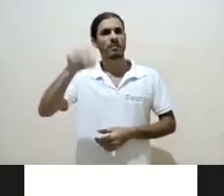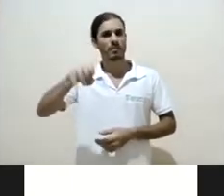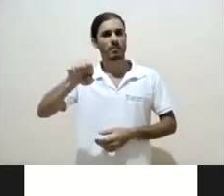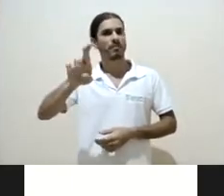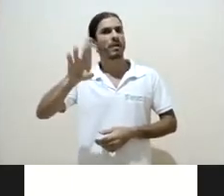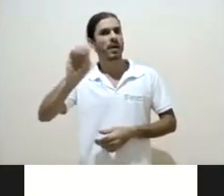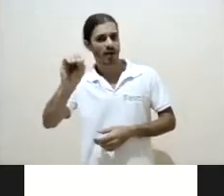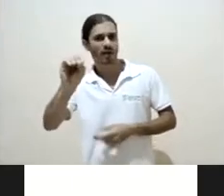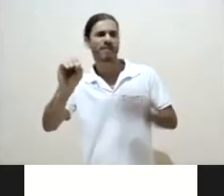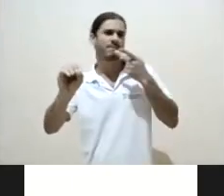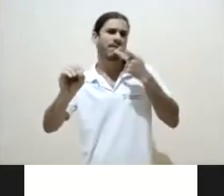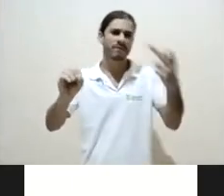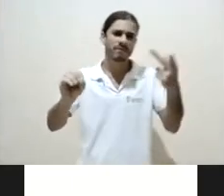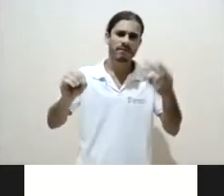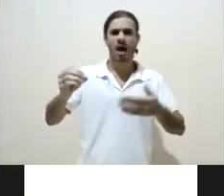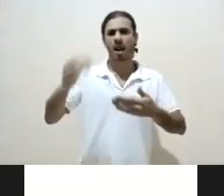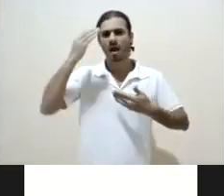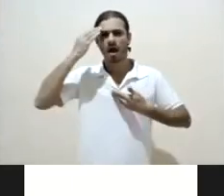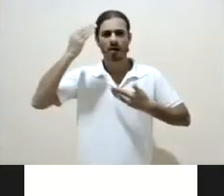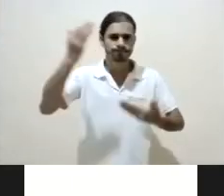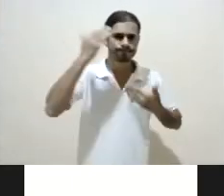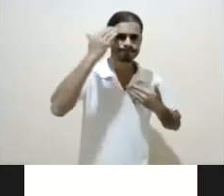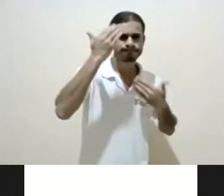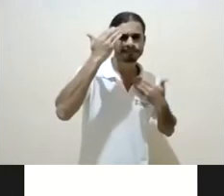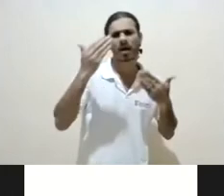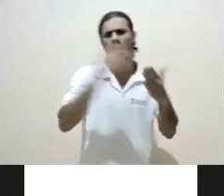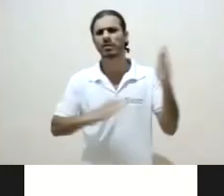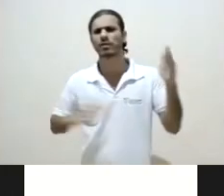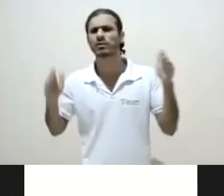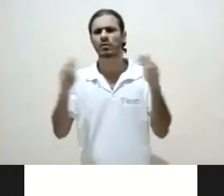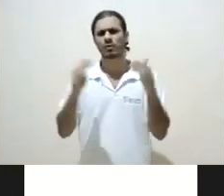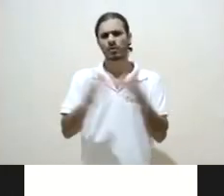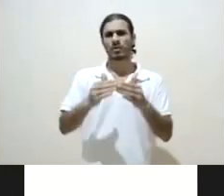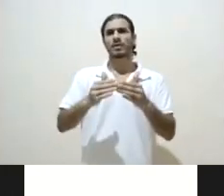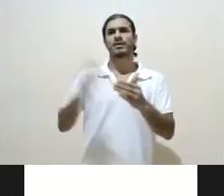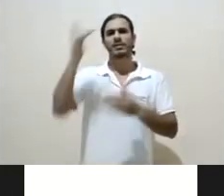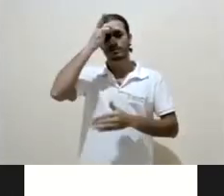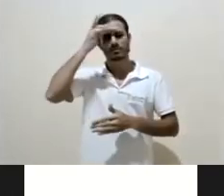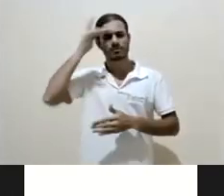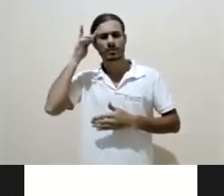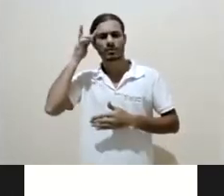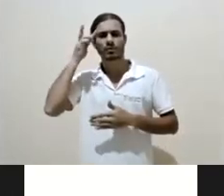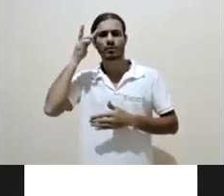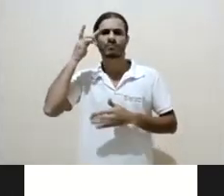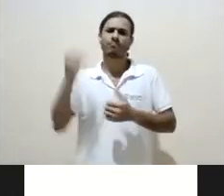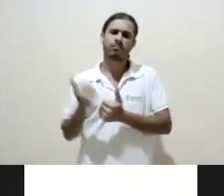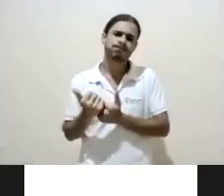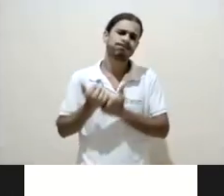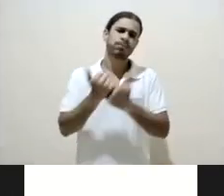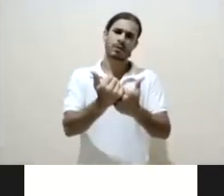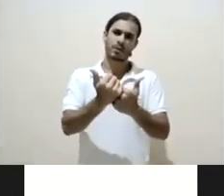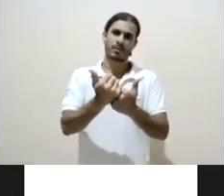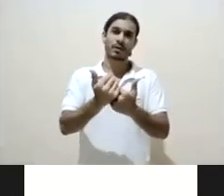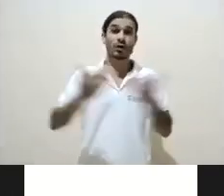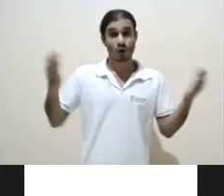André Romero, de todos vocês que deram a sua contribuição para que esse evento ele tivesse o brilhantismo que